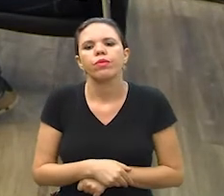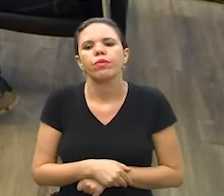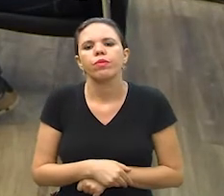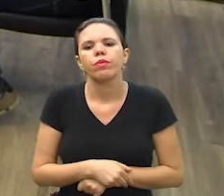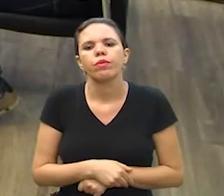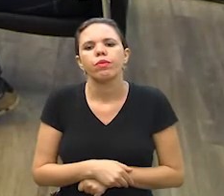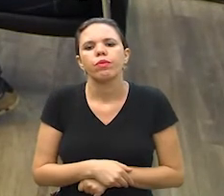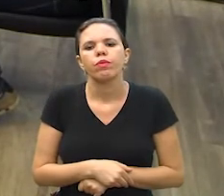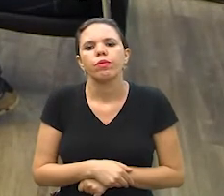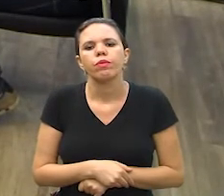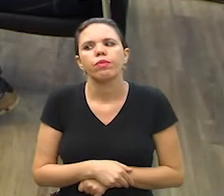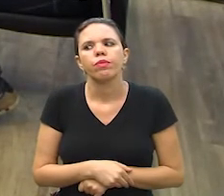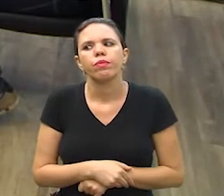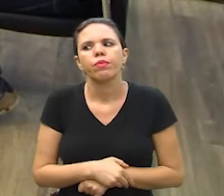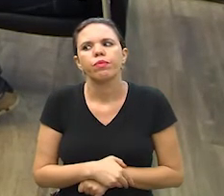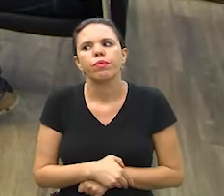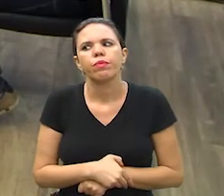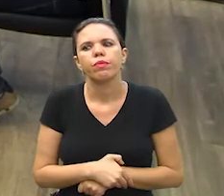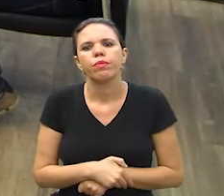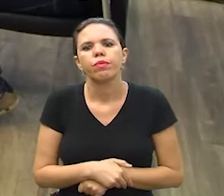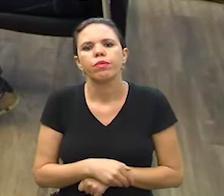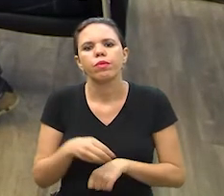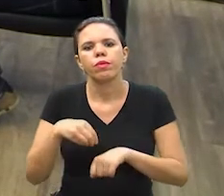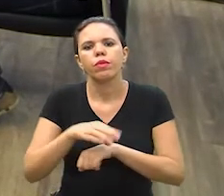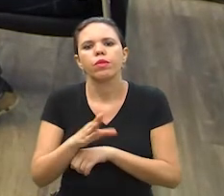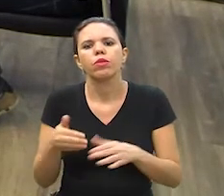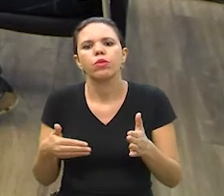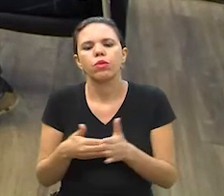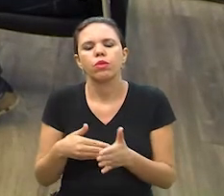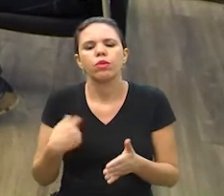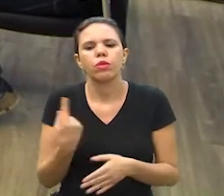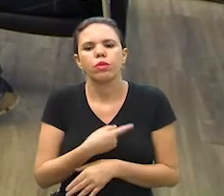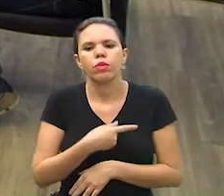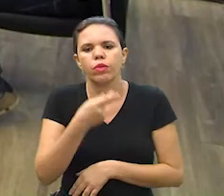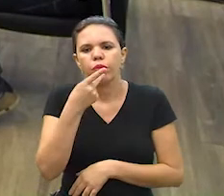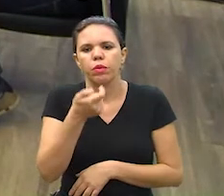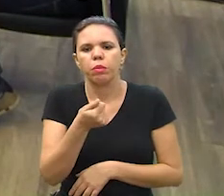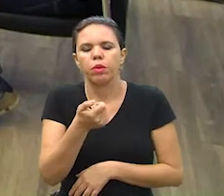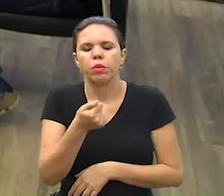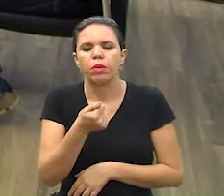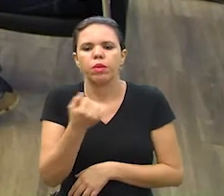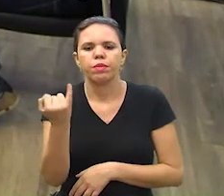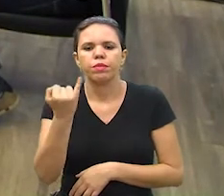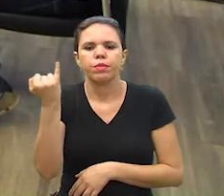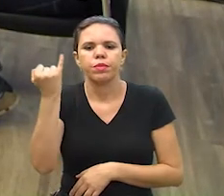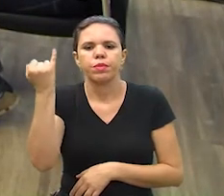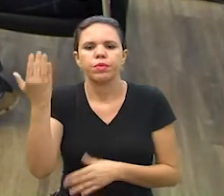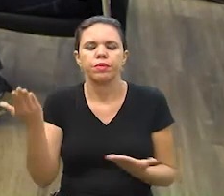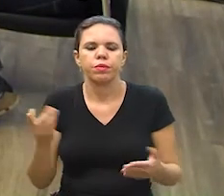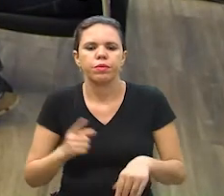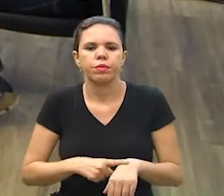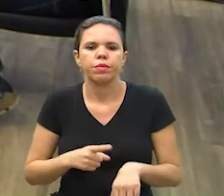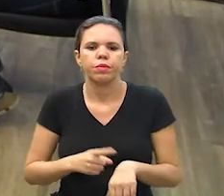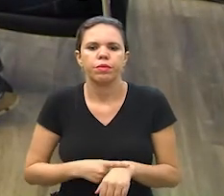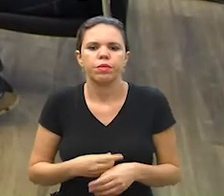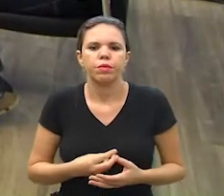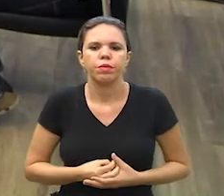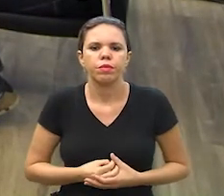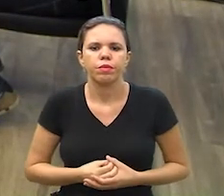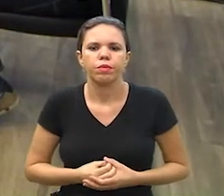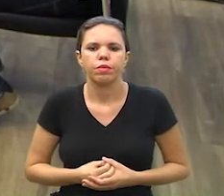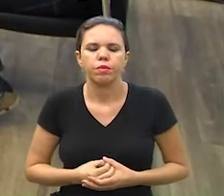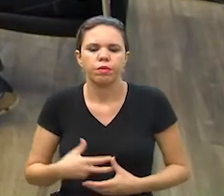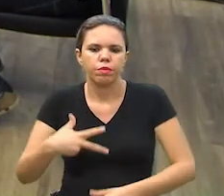Carmen, e um último recado que a gente citou muito pouco, mas que é muito importante neste momento de pandemia: